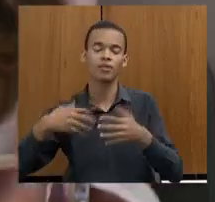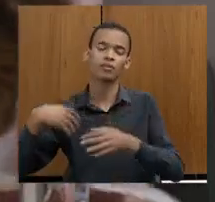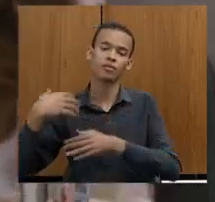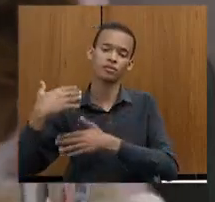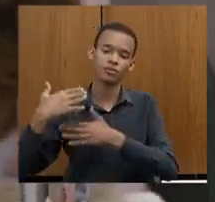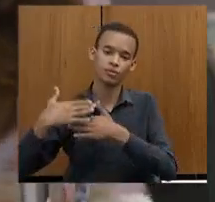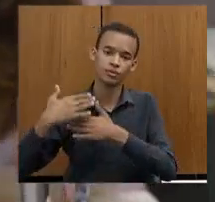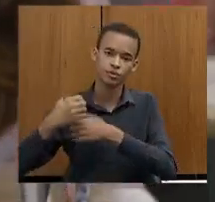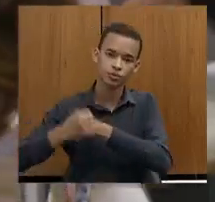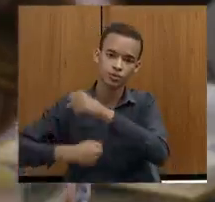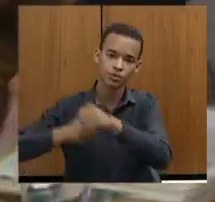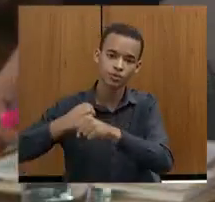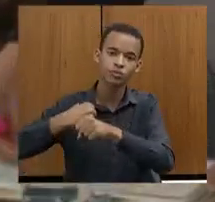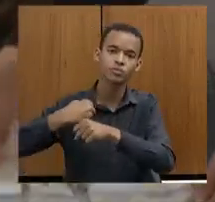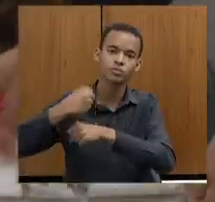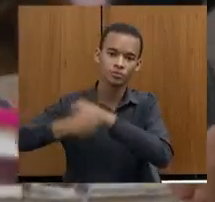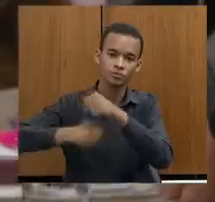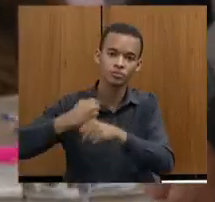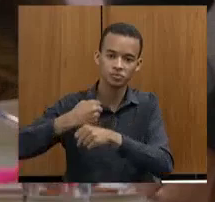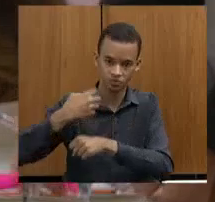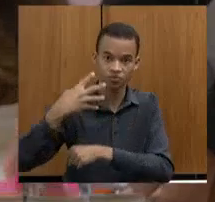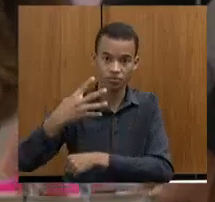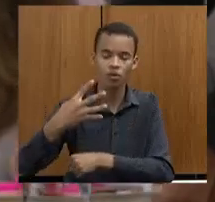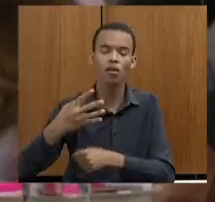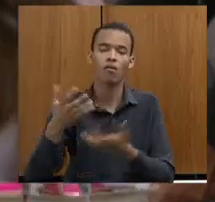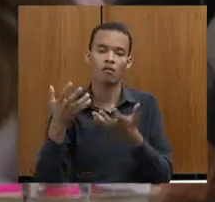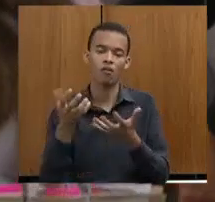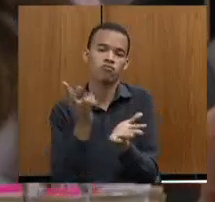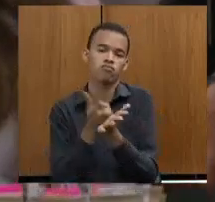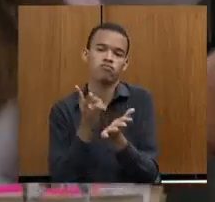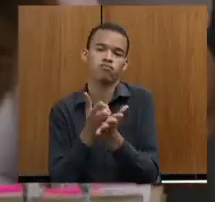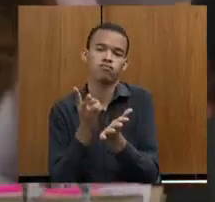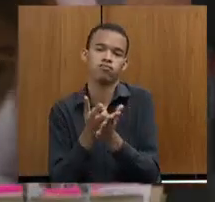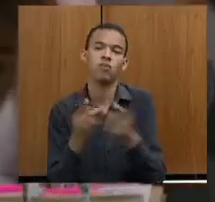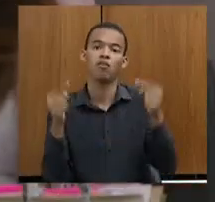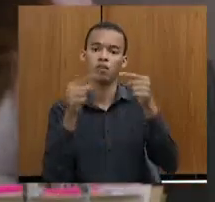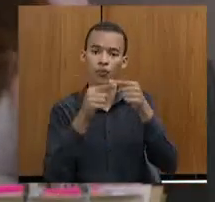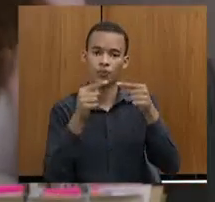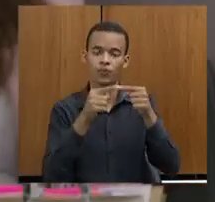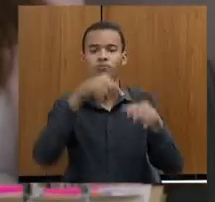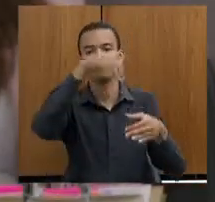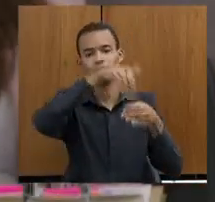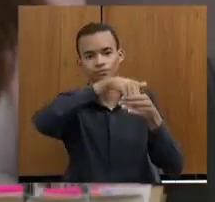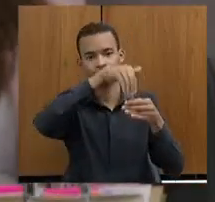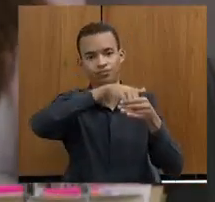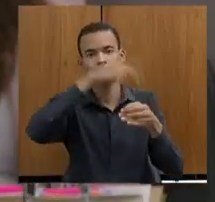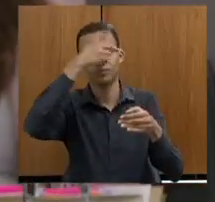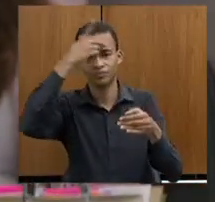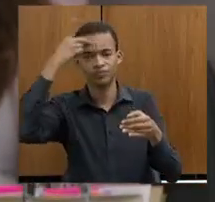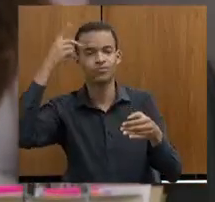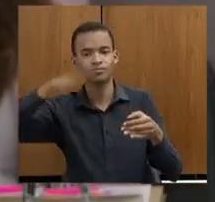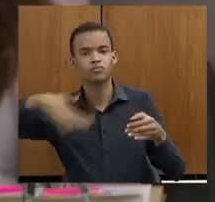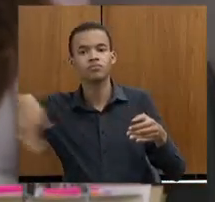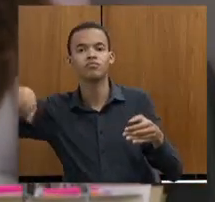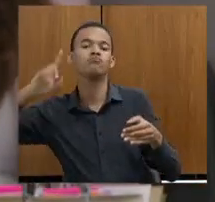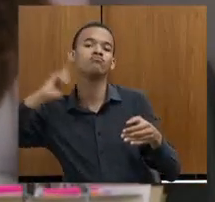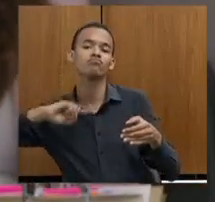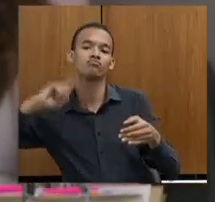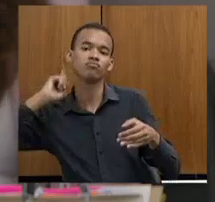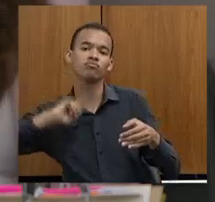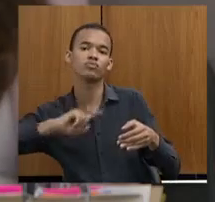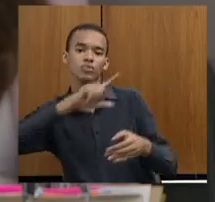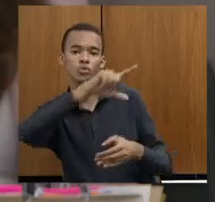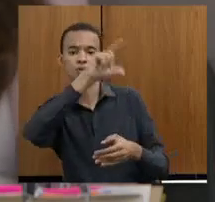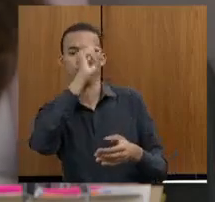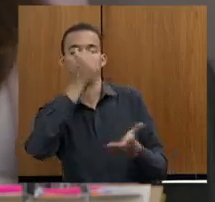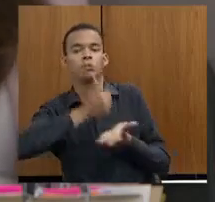que se inicia né as urnas disseram né o apoio ao nosso Governador Romeu Zema